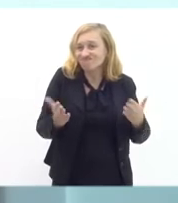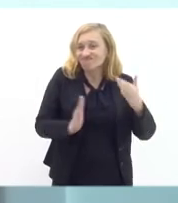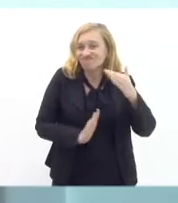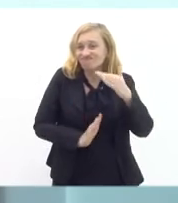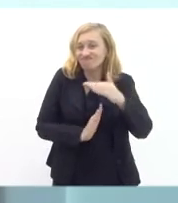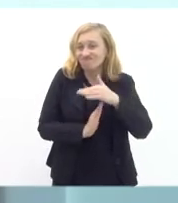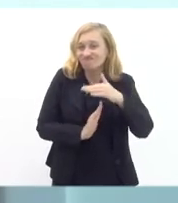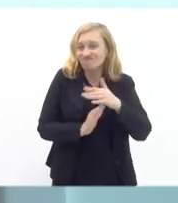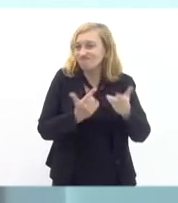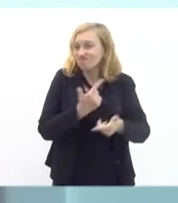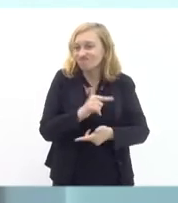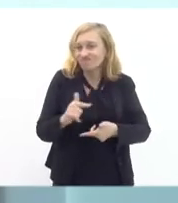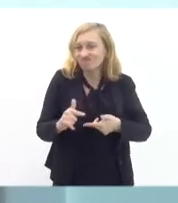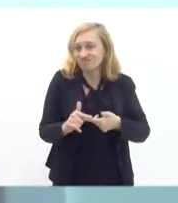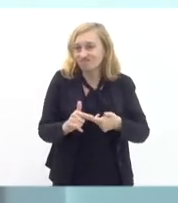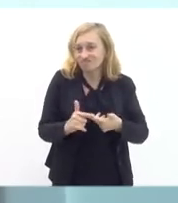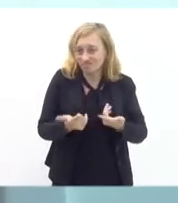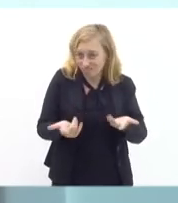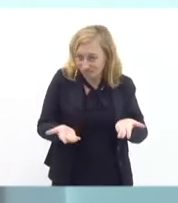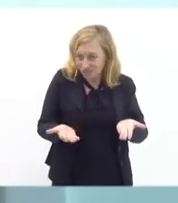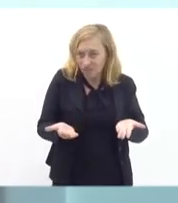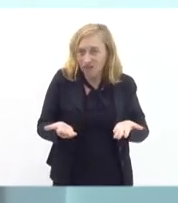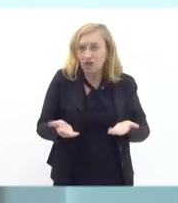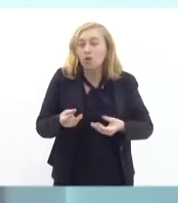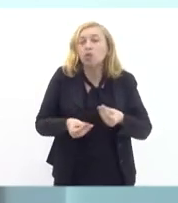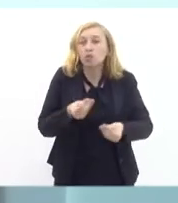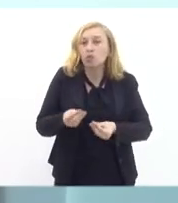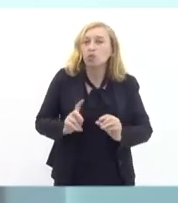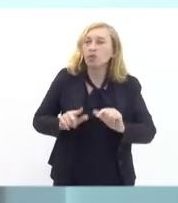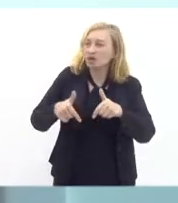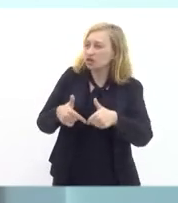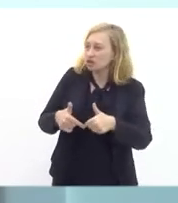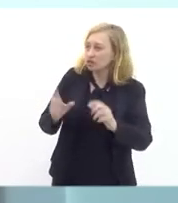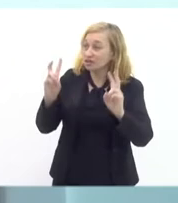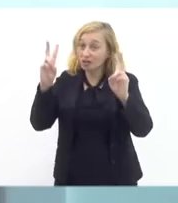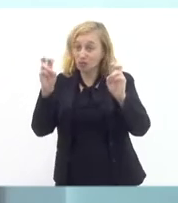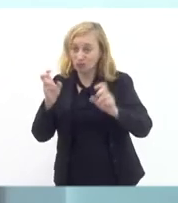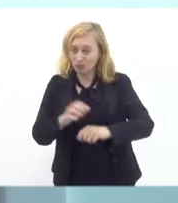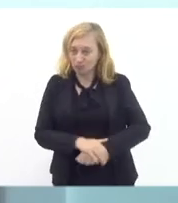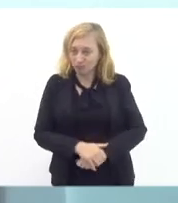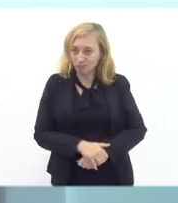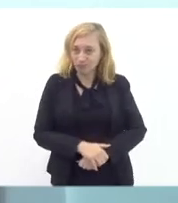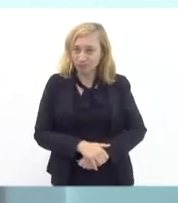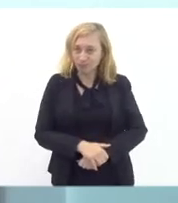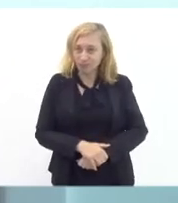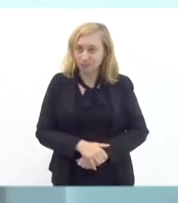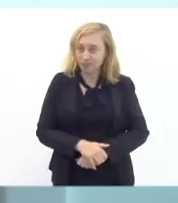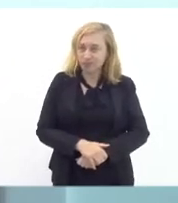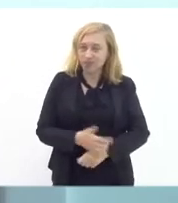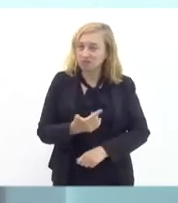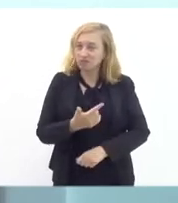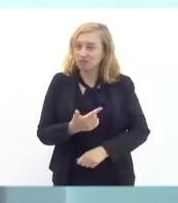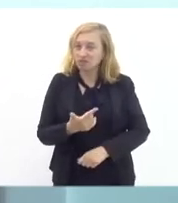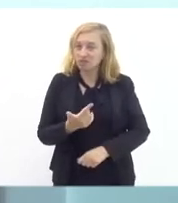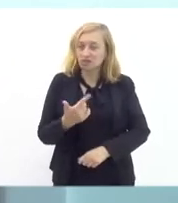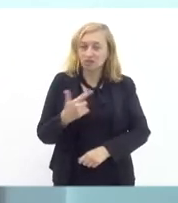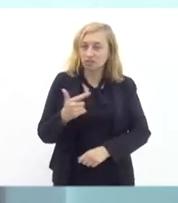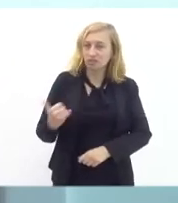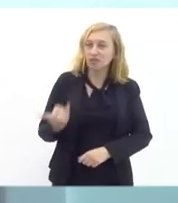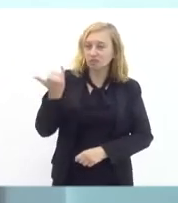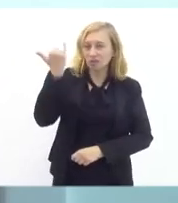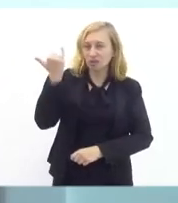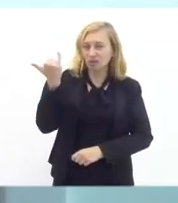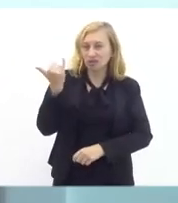ilimitada o tempo todo. E como atuar nessa situação se a gente não destacar a importância da